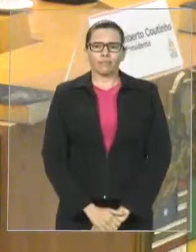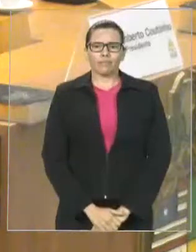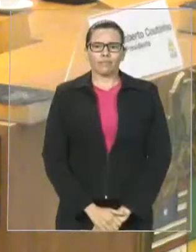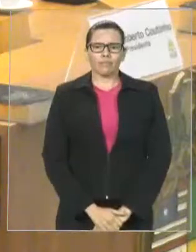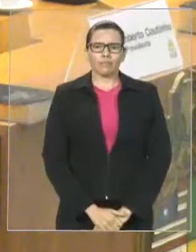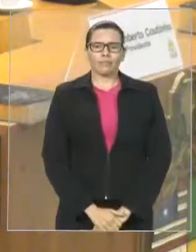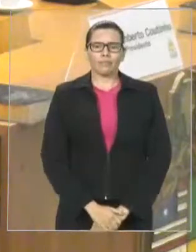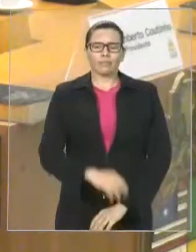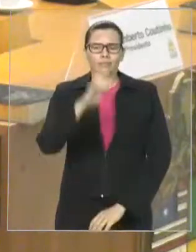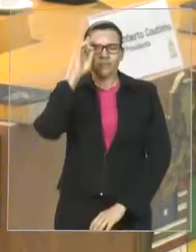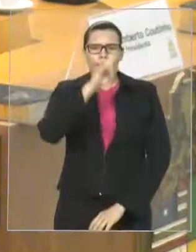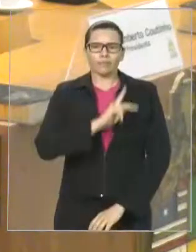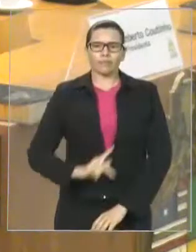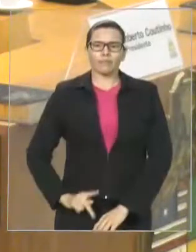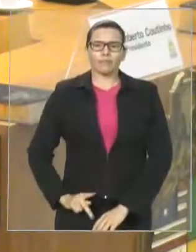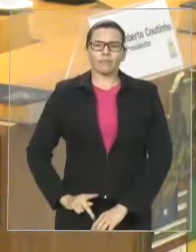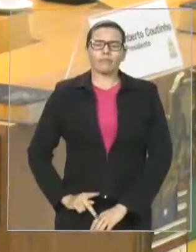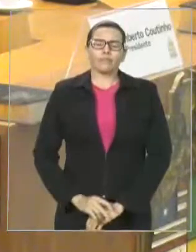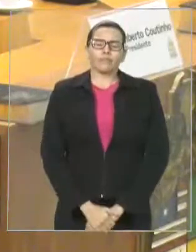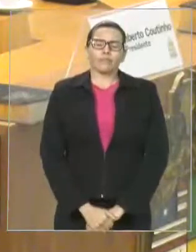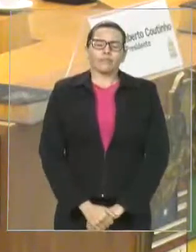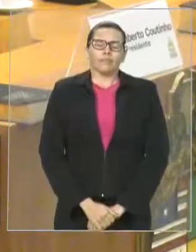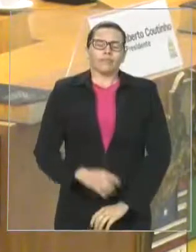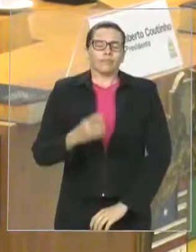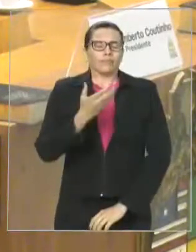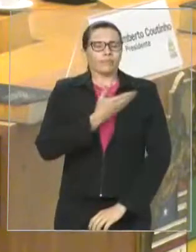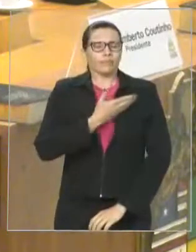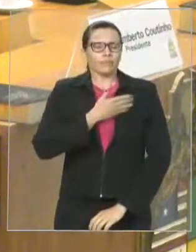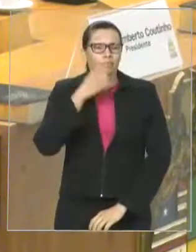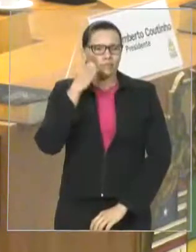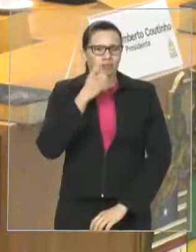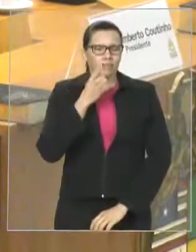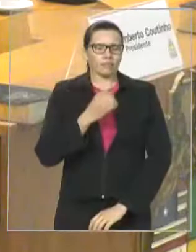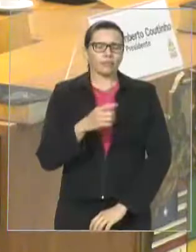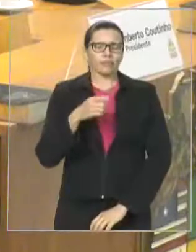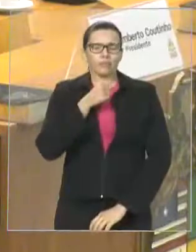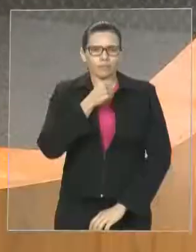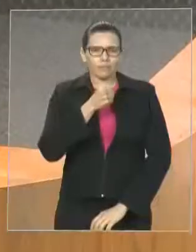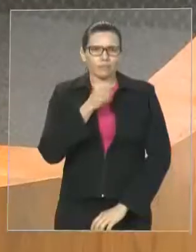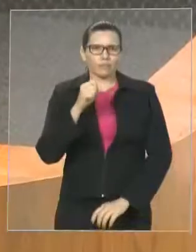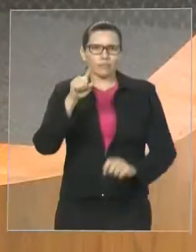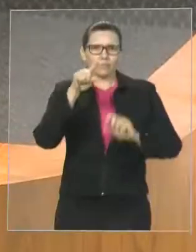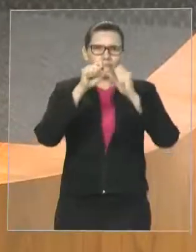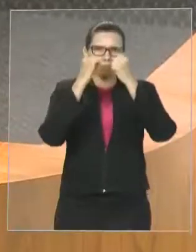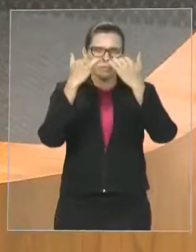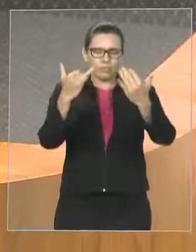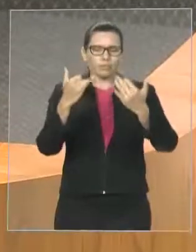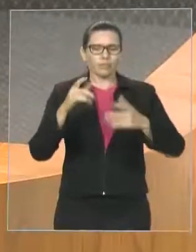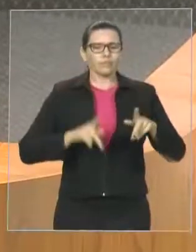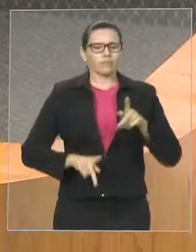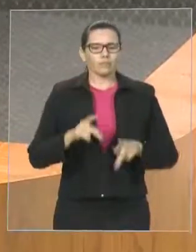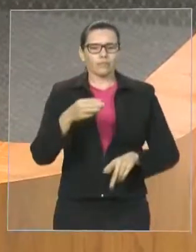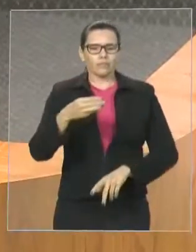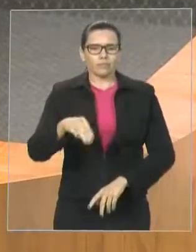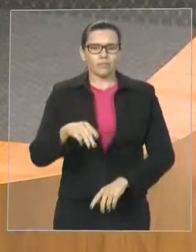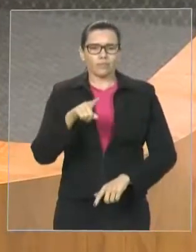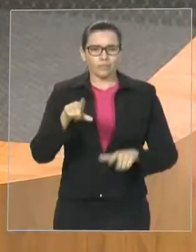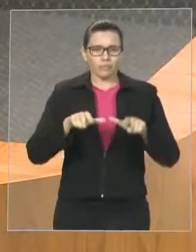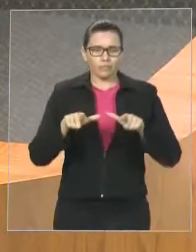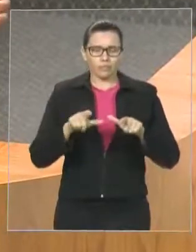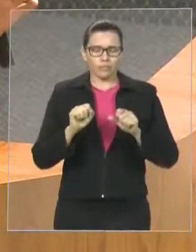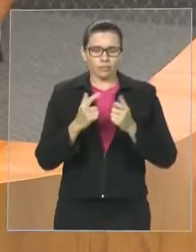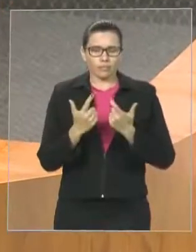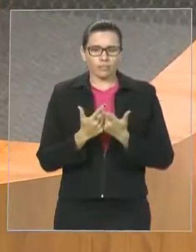Senhor presidente, colegas parlamentares, imprensa, galeria, servidores, povo do Maranhão. Senhor presidente, em primeiro lugar, deputado Max,